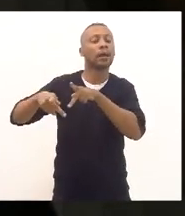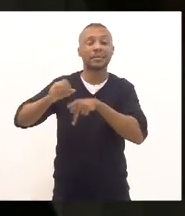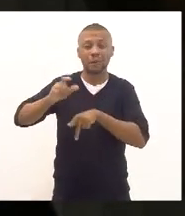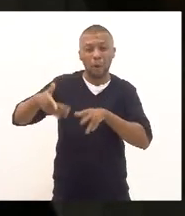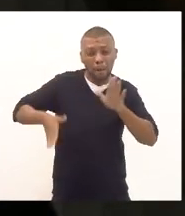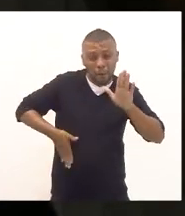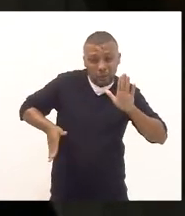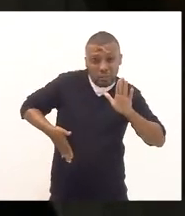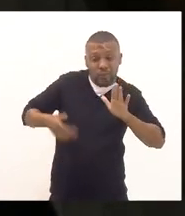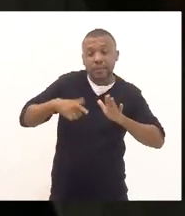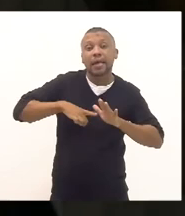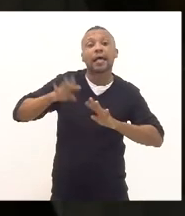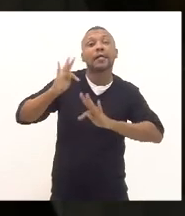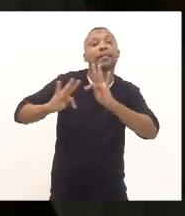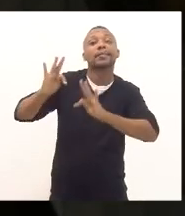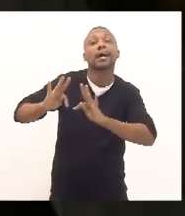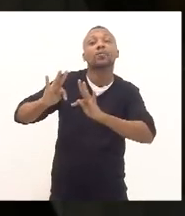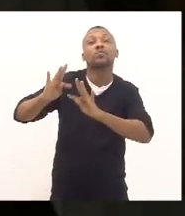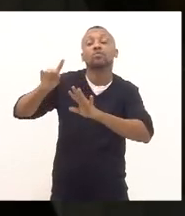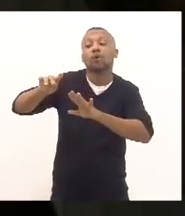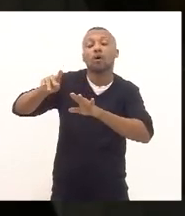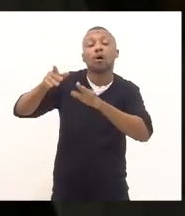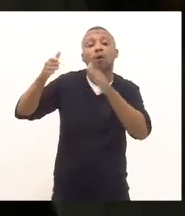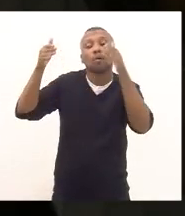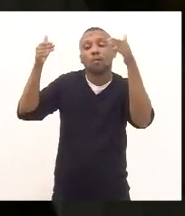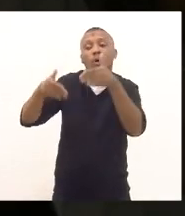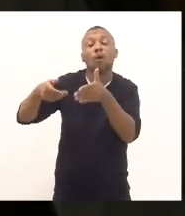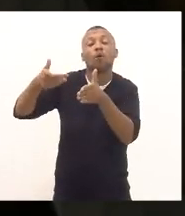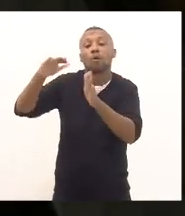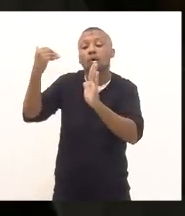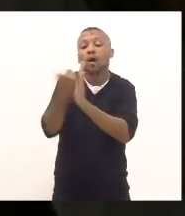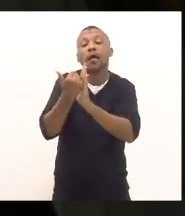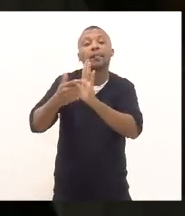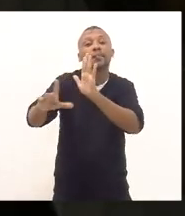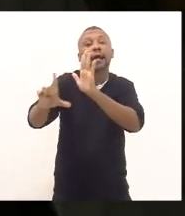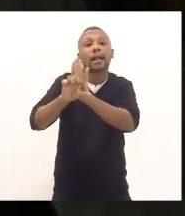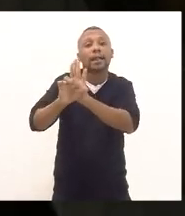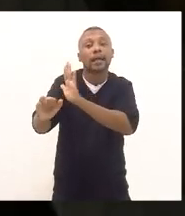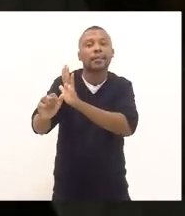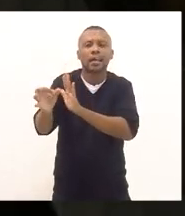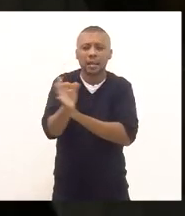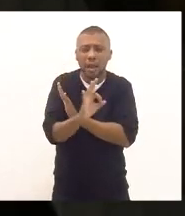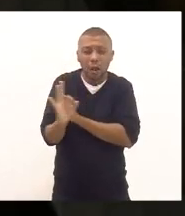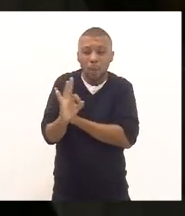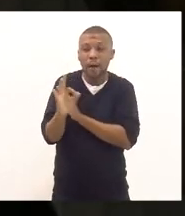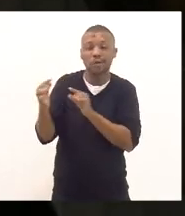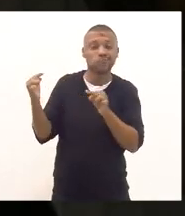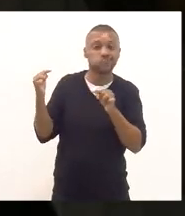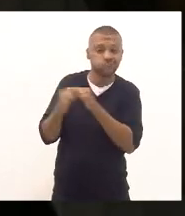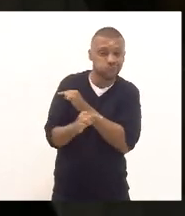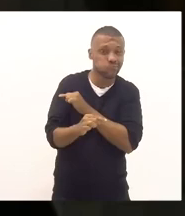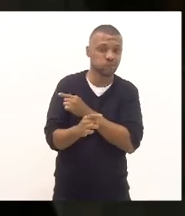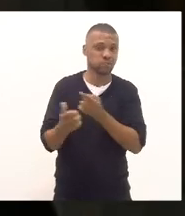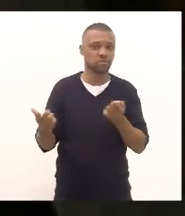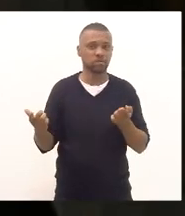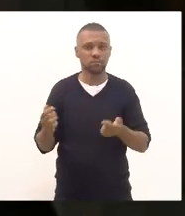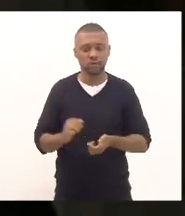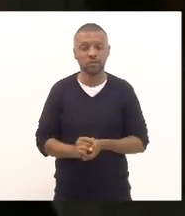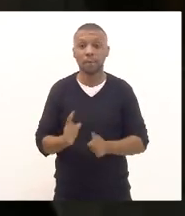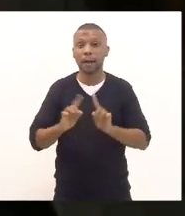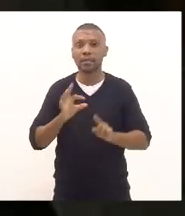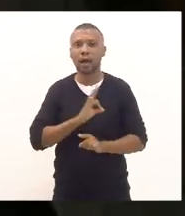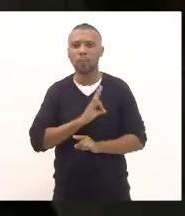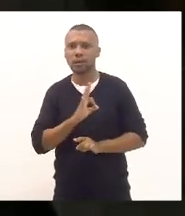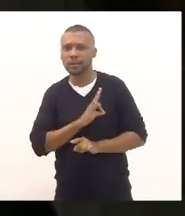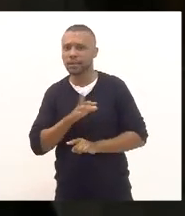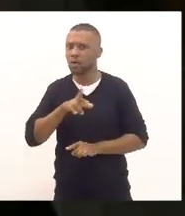bandidos têm que ser tratados no mais absoluto Rigor da Lei sem nenhuma complacência sem uma complacência mas as